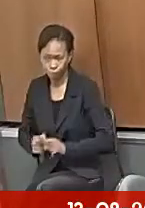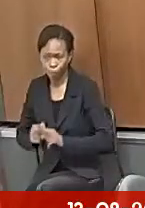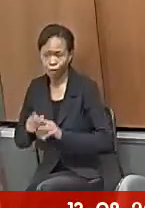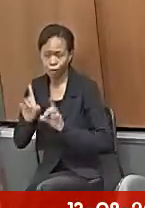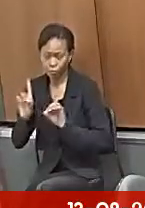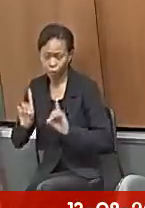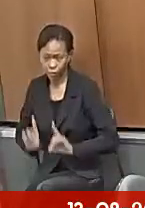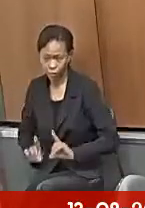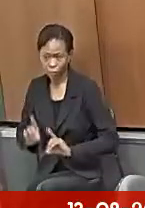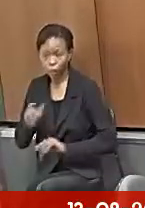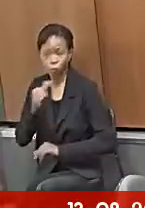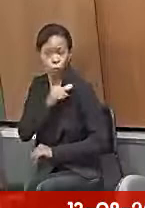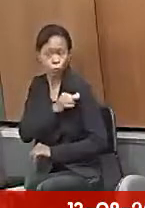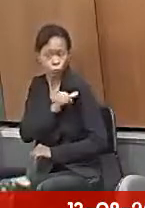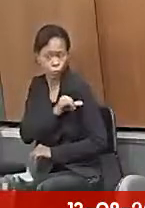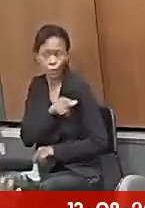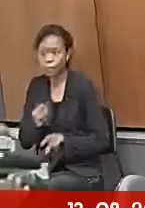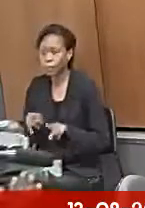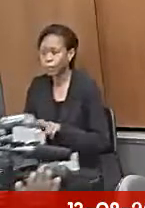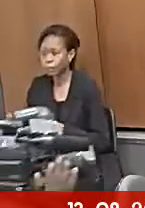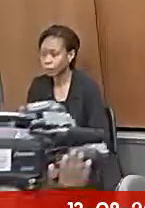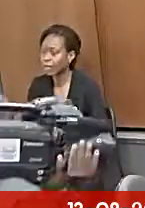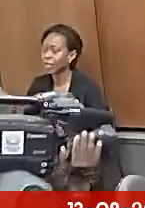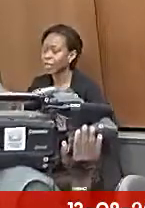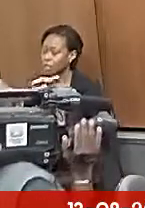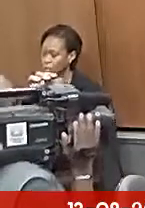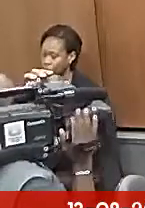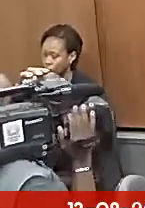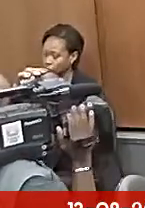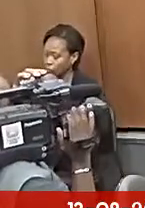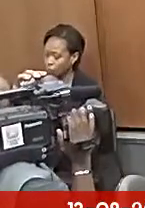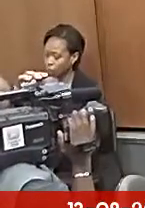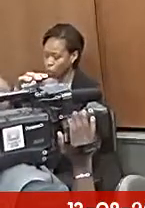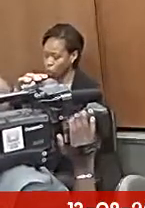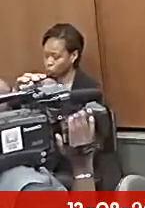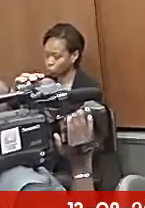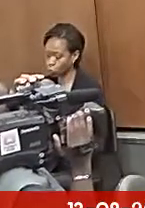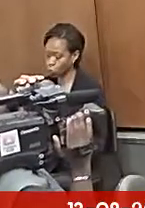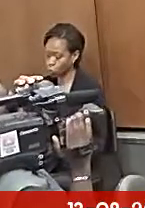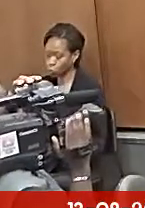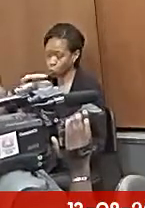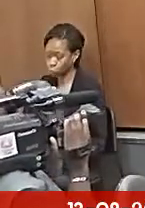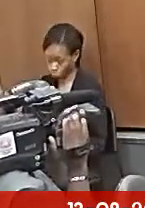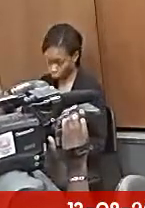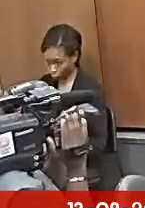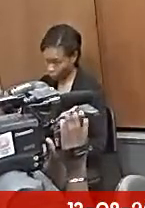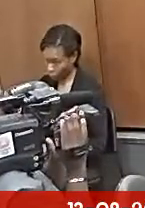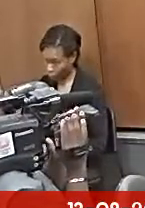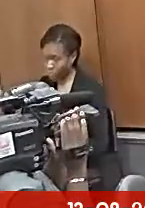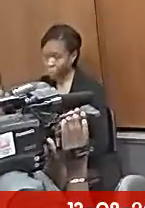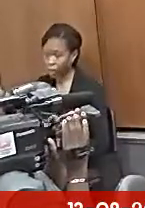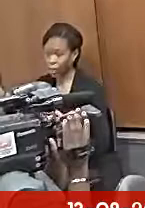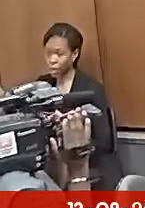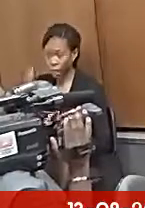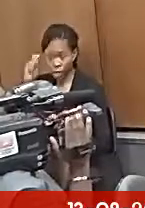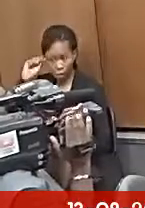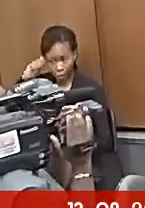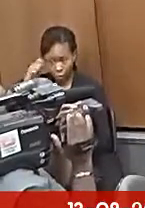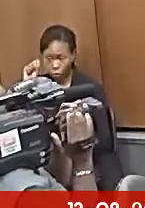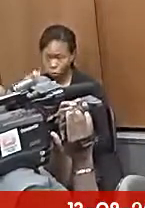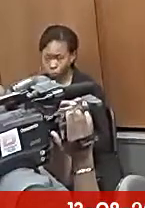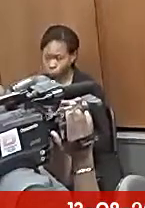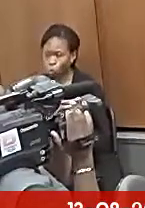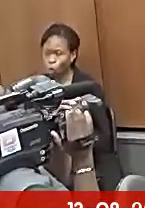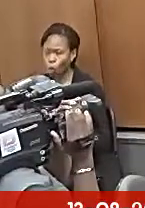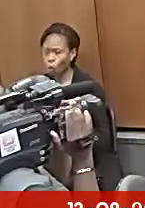dos mundiais da turquia a áfrica do sul holanda japão e itália israel agora em